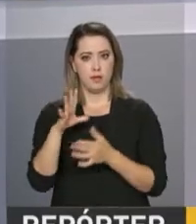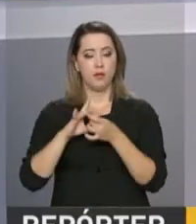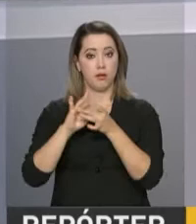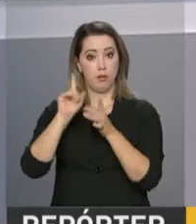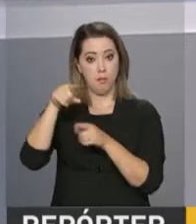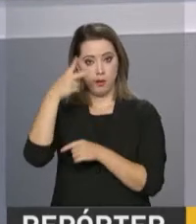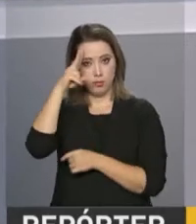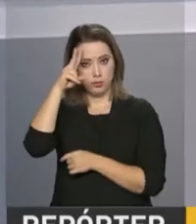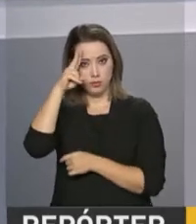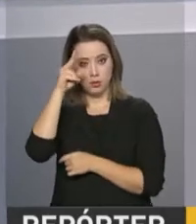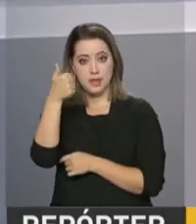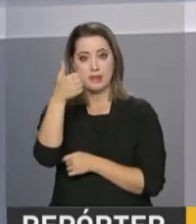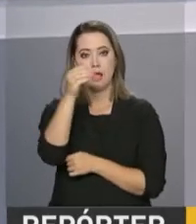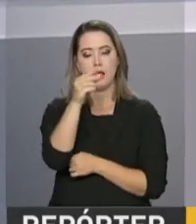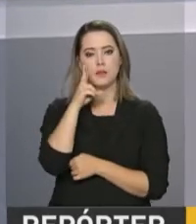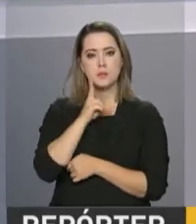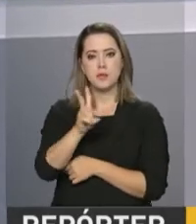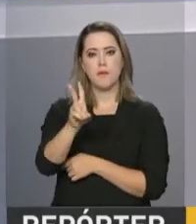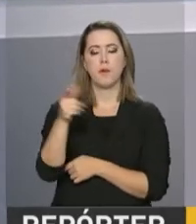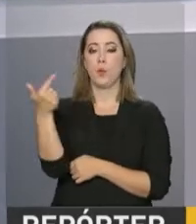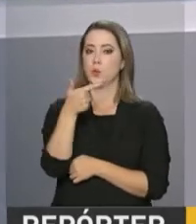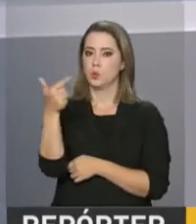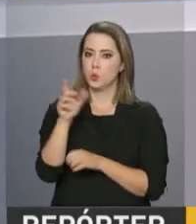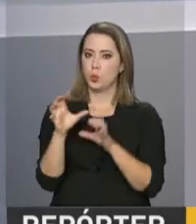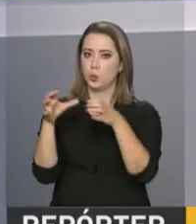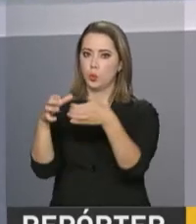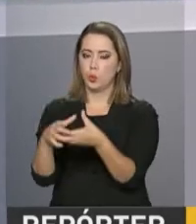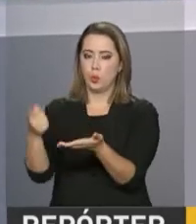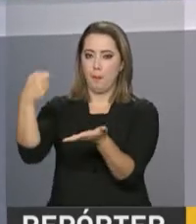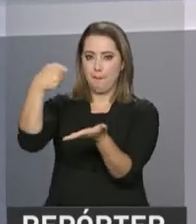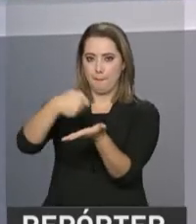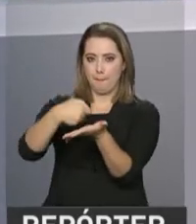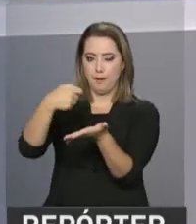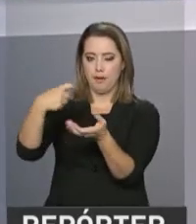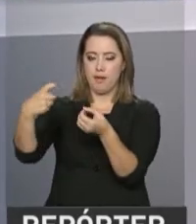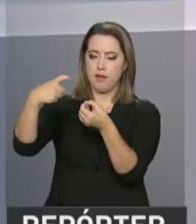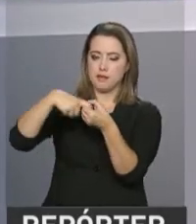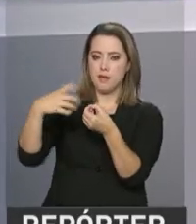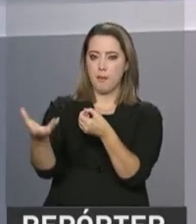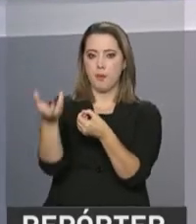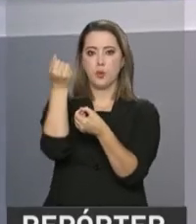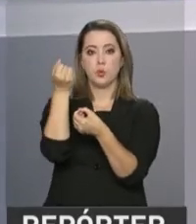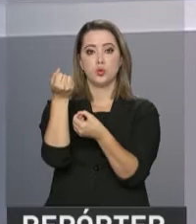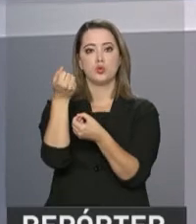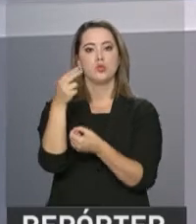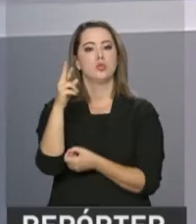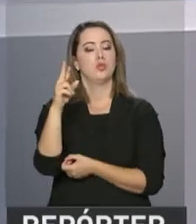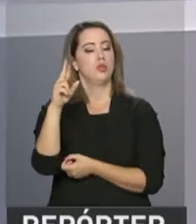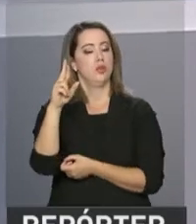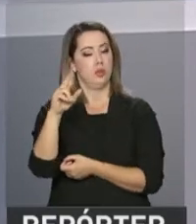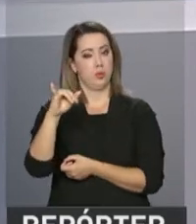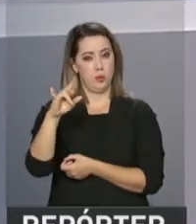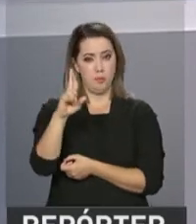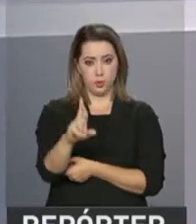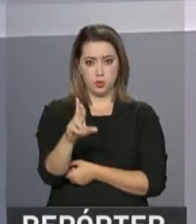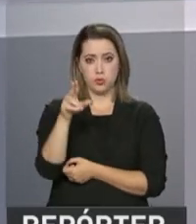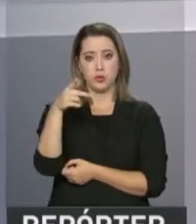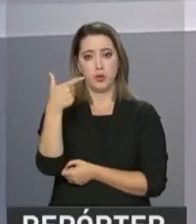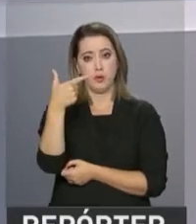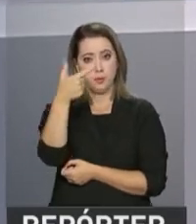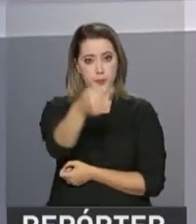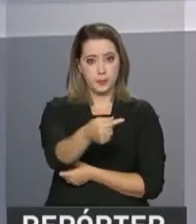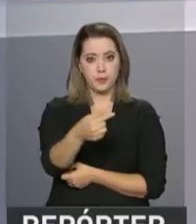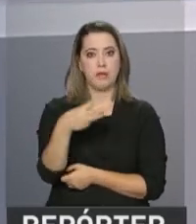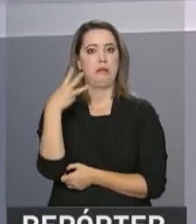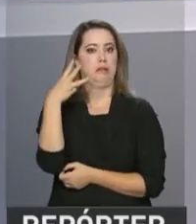feira dia 10 a consulta ao segundo lote de restituição do imposto de renda pessoa física 2010 17 lote de